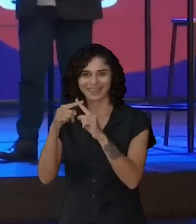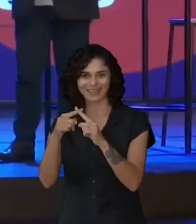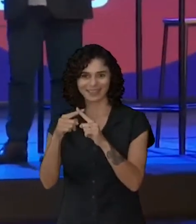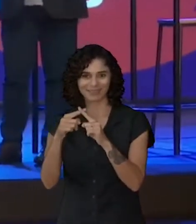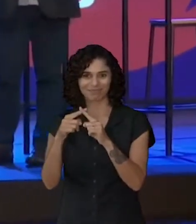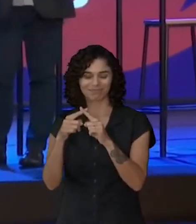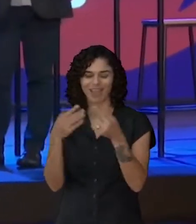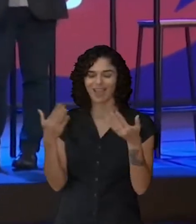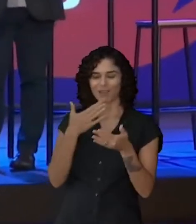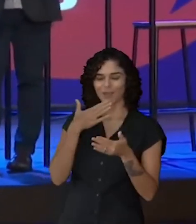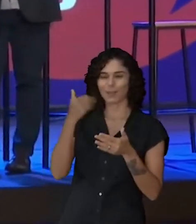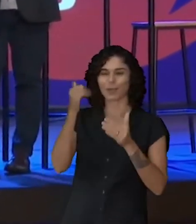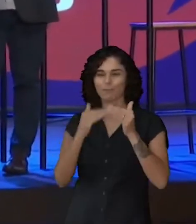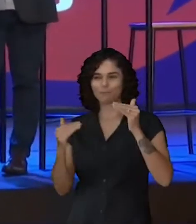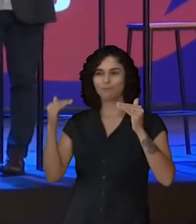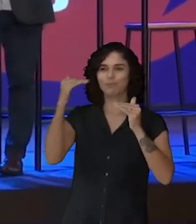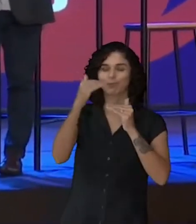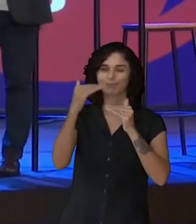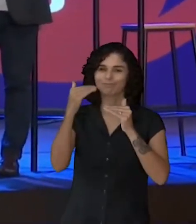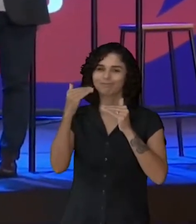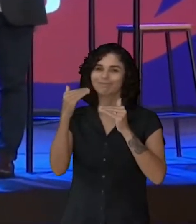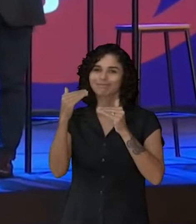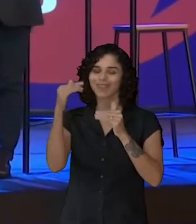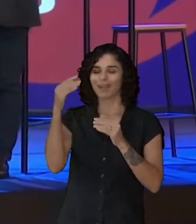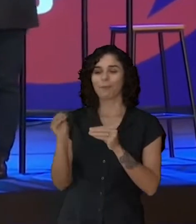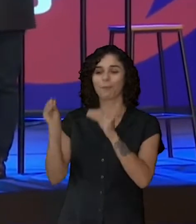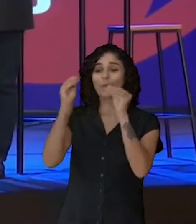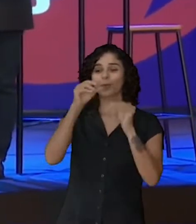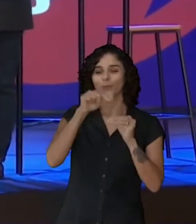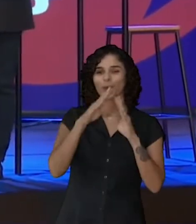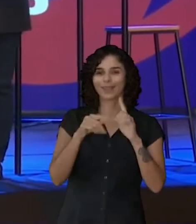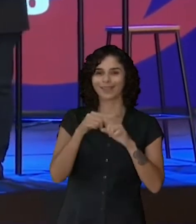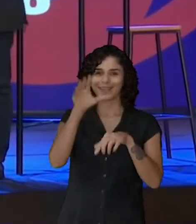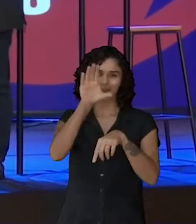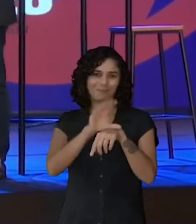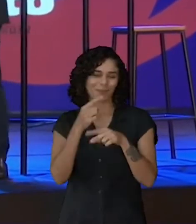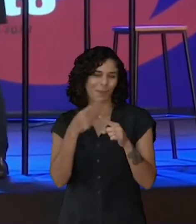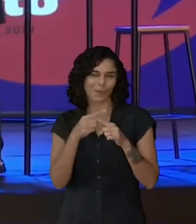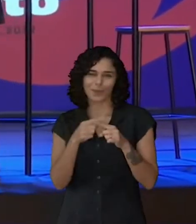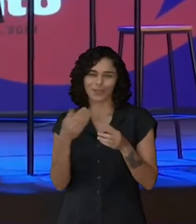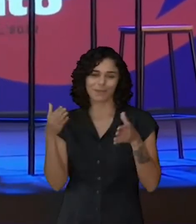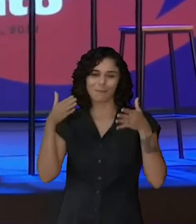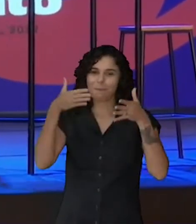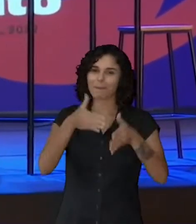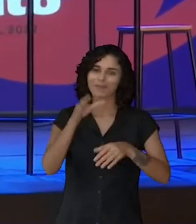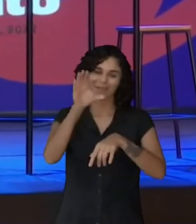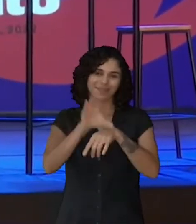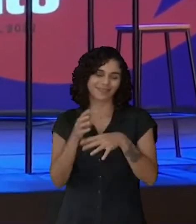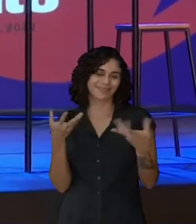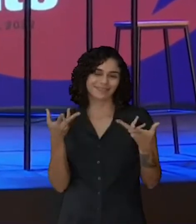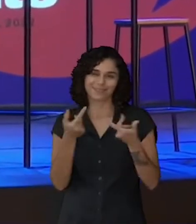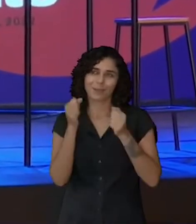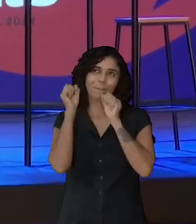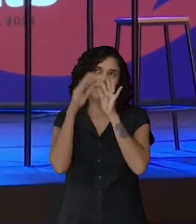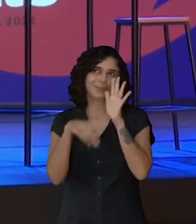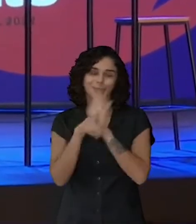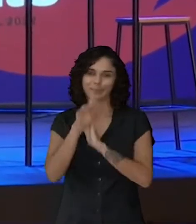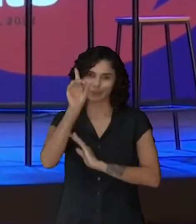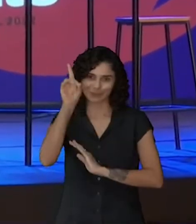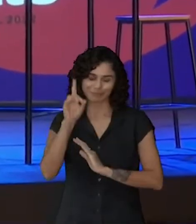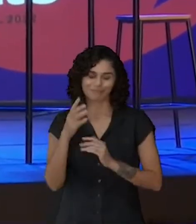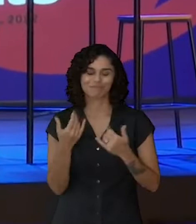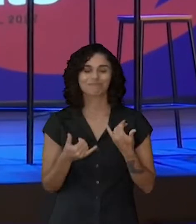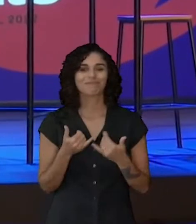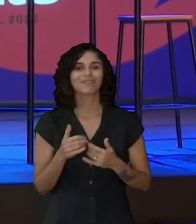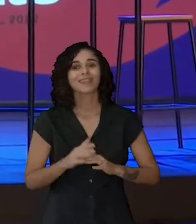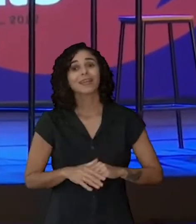Porque fazer parte de uma igreja dessa, gente, é uma bênção de Deus, é um negócio inexplicável. E eles servem